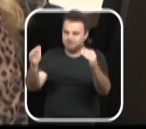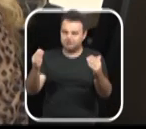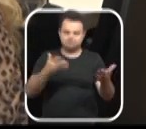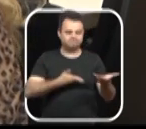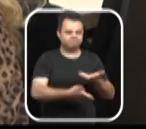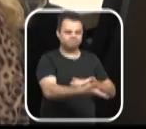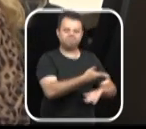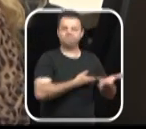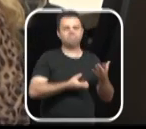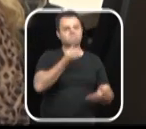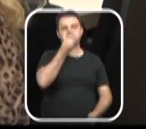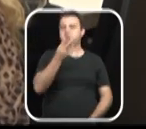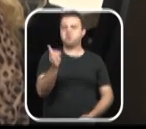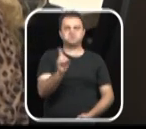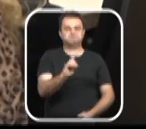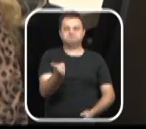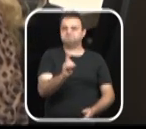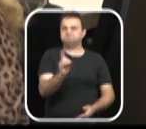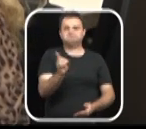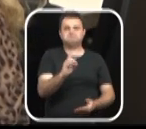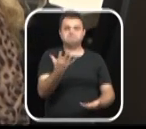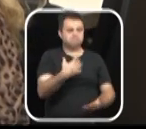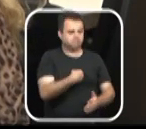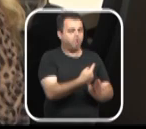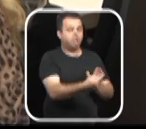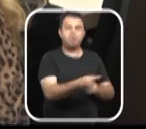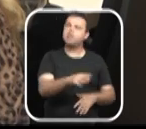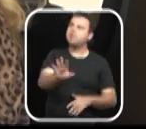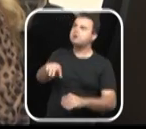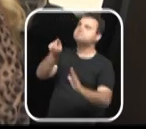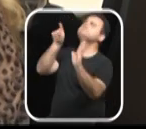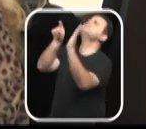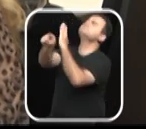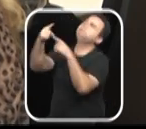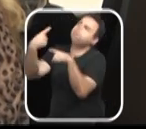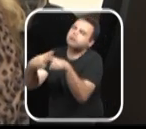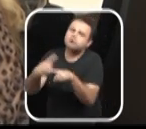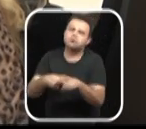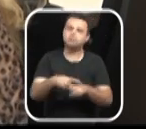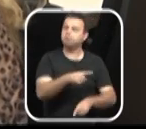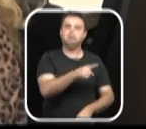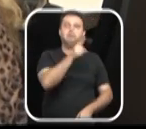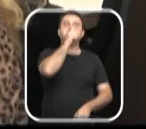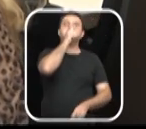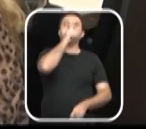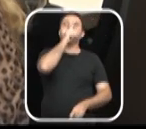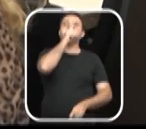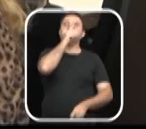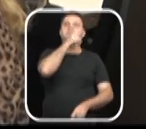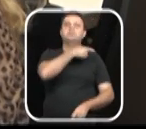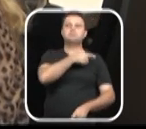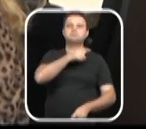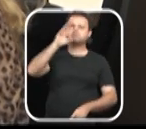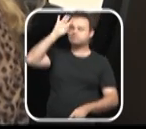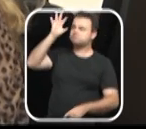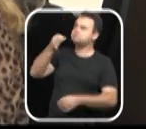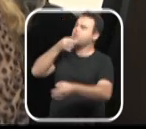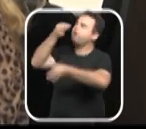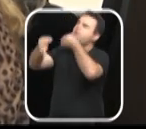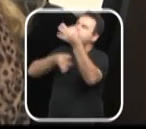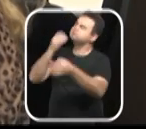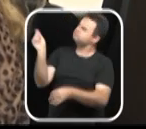não possibilita o questionamento, ela não possibilita um pensamento crítico. Então,